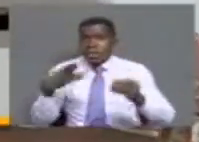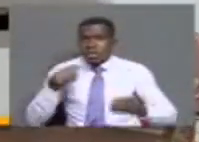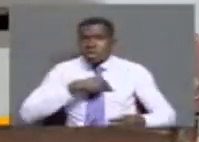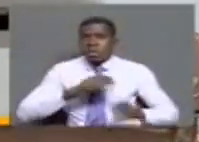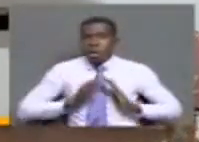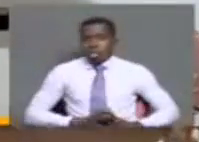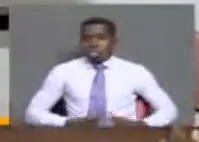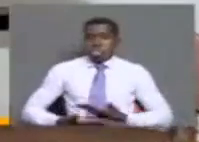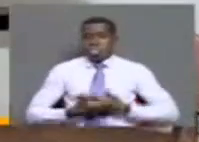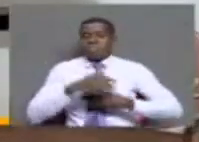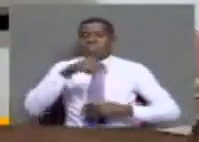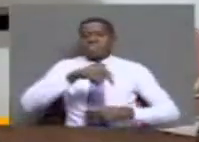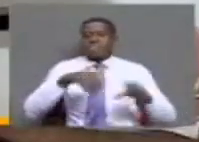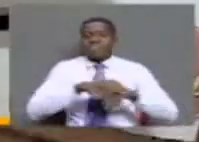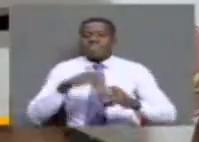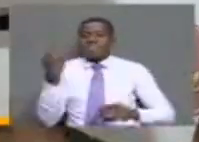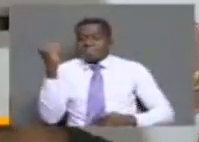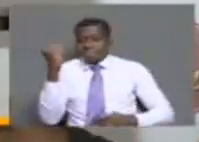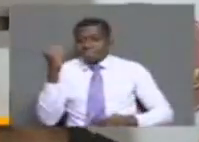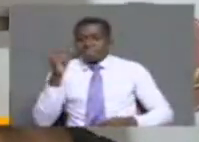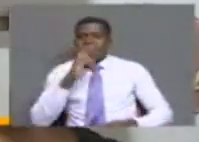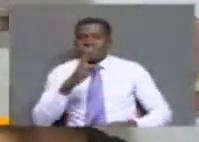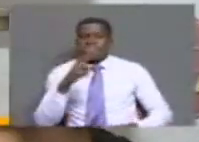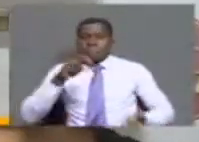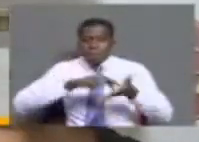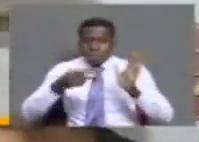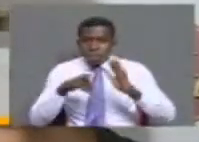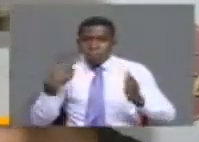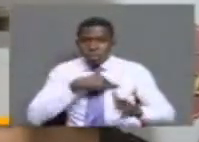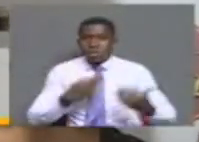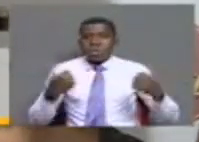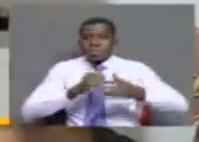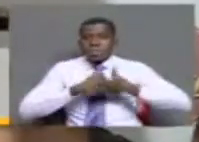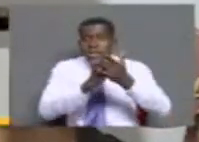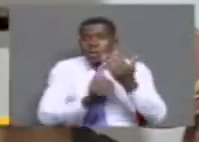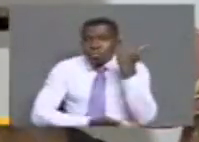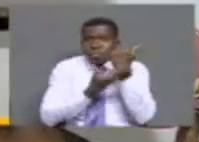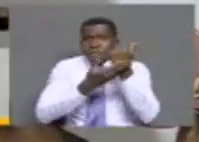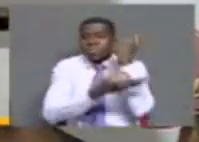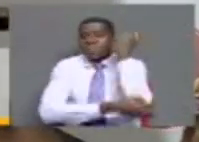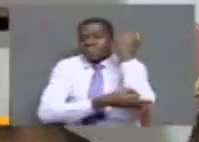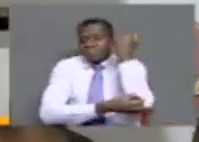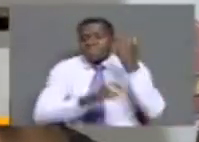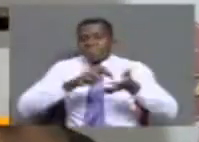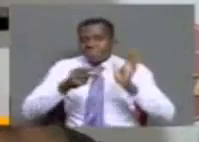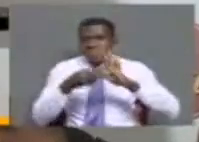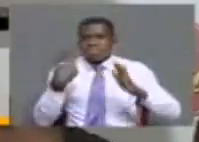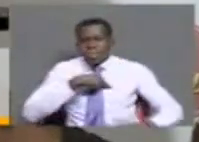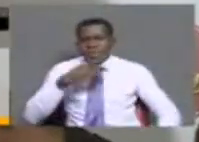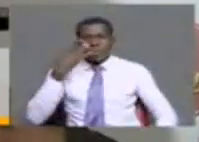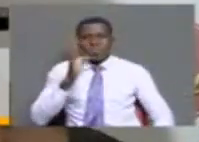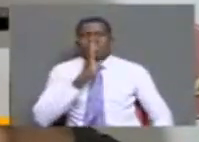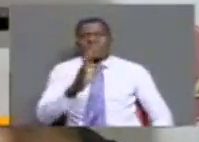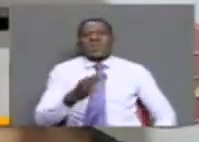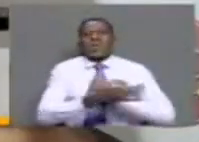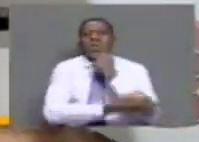no município, mas na província toda de Luanda e no país. Já andamos pelo país um pouco por todo lado,